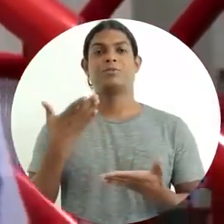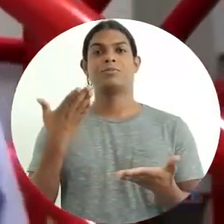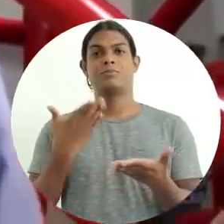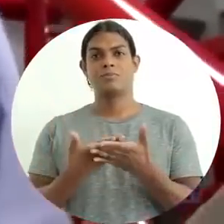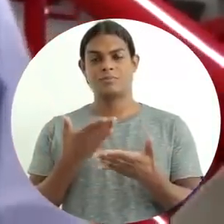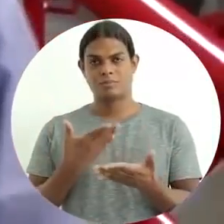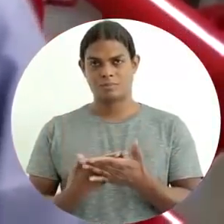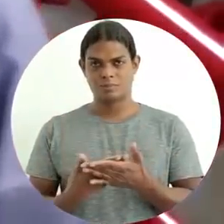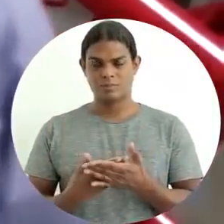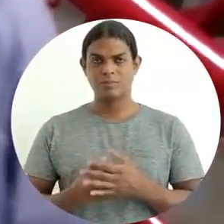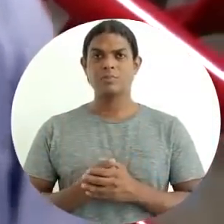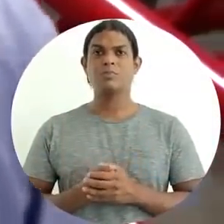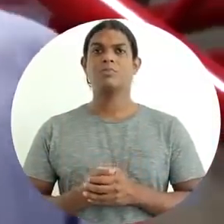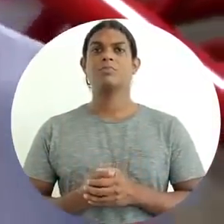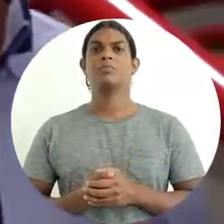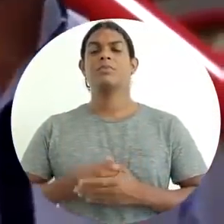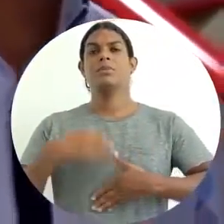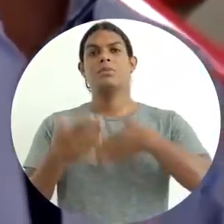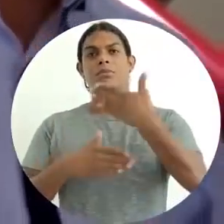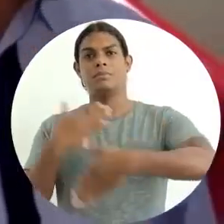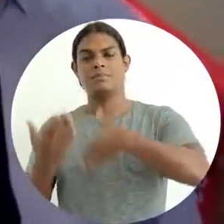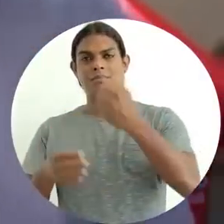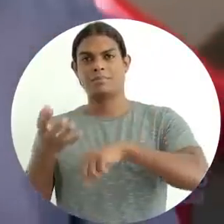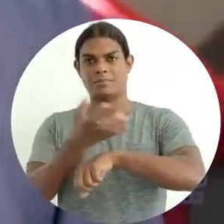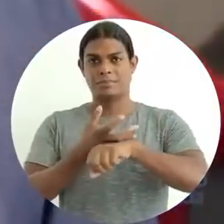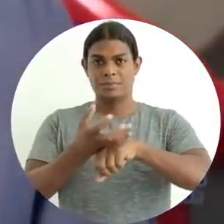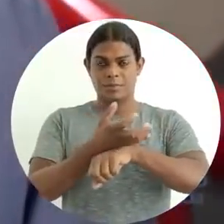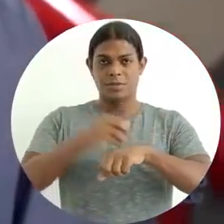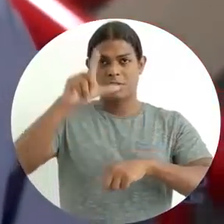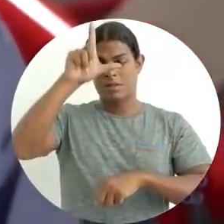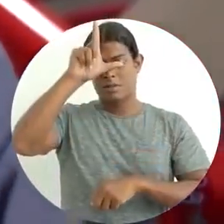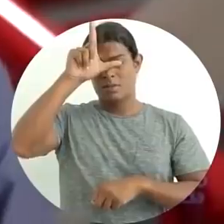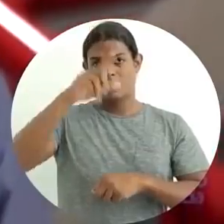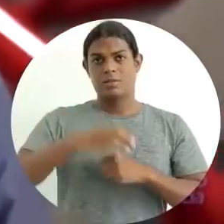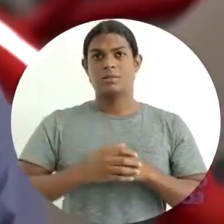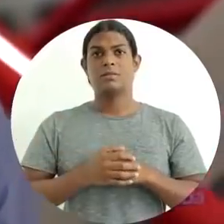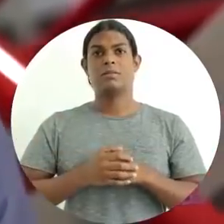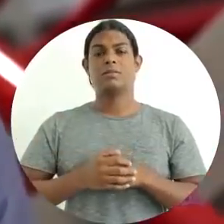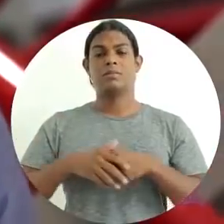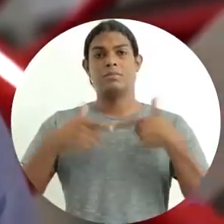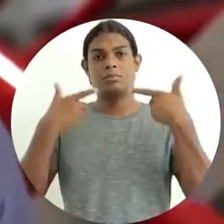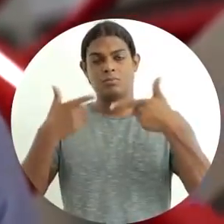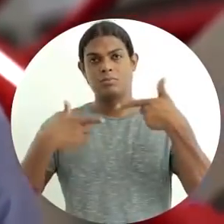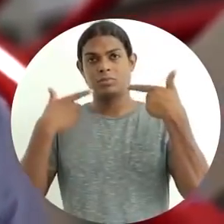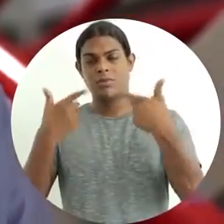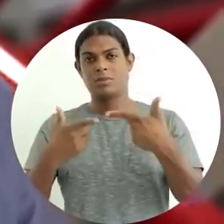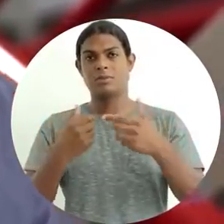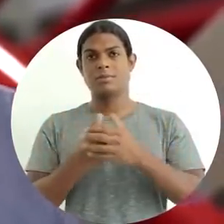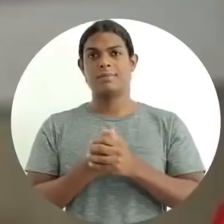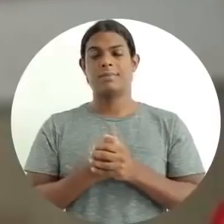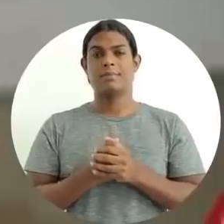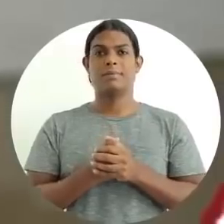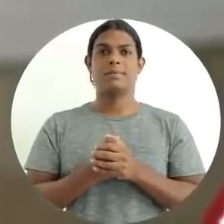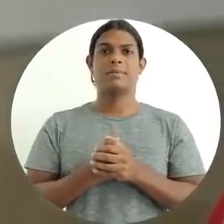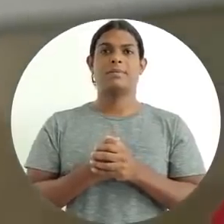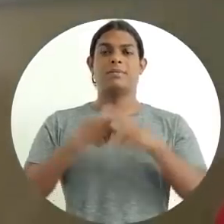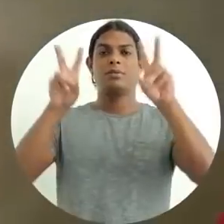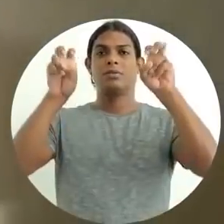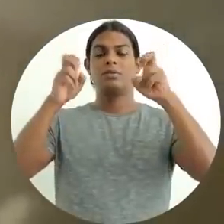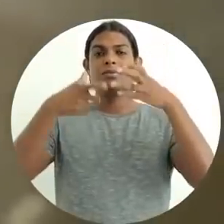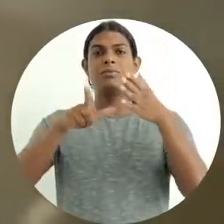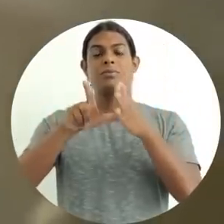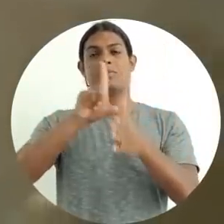aqui estamos mais uma vez para dar continuidade à disciplina de liderança e motivação. Na